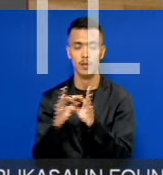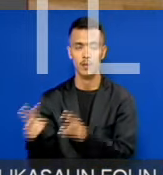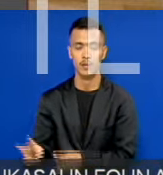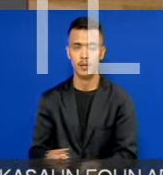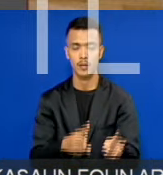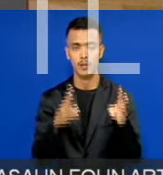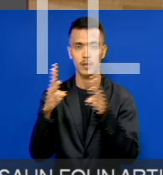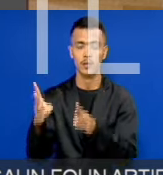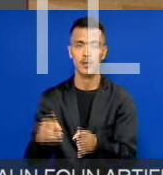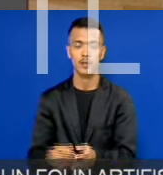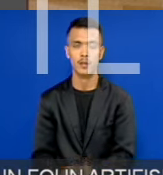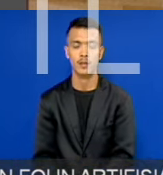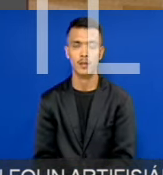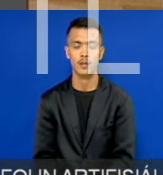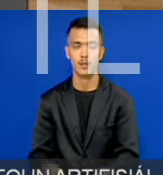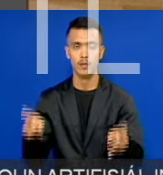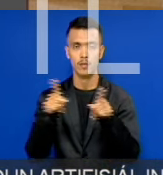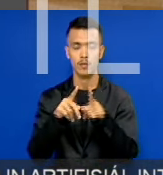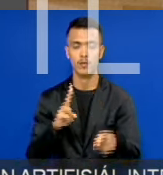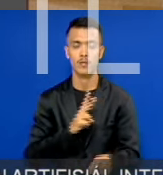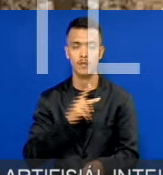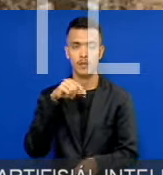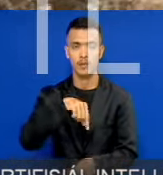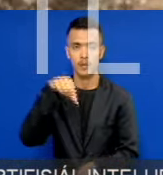Estrada Lugatoi, posto Viqueque Vila.